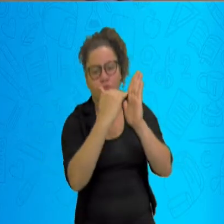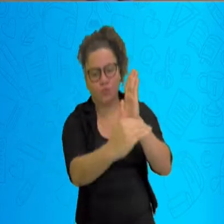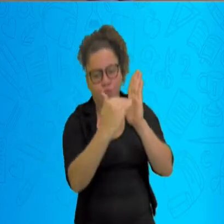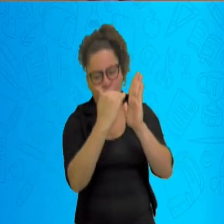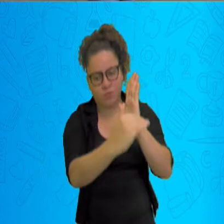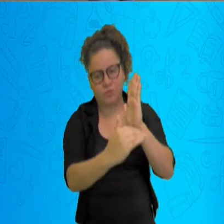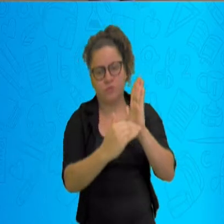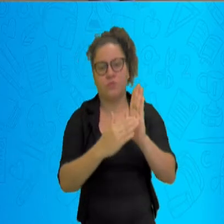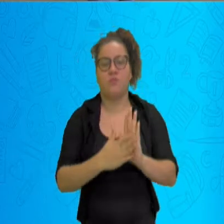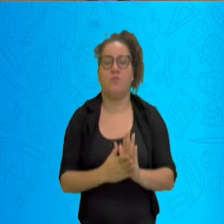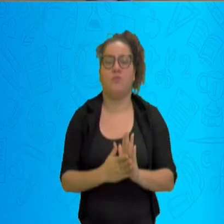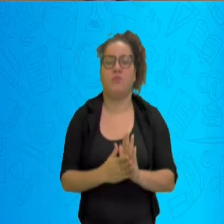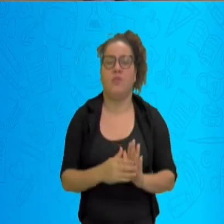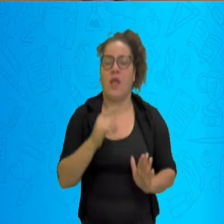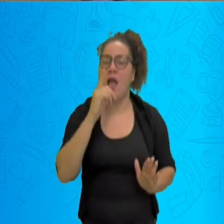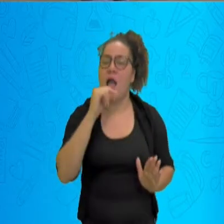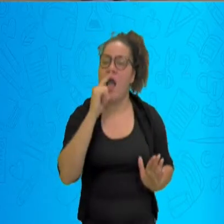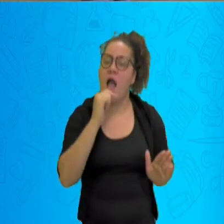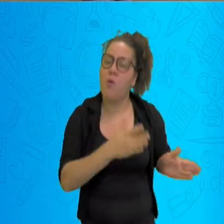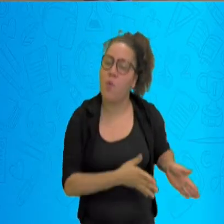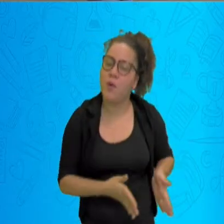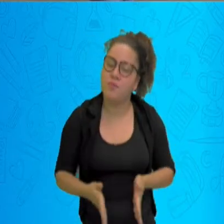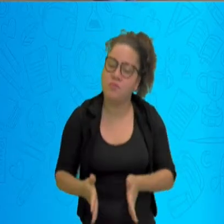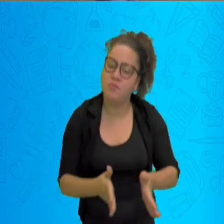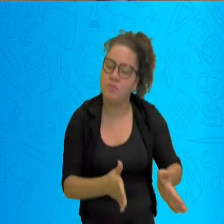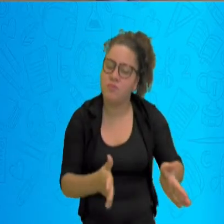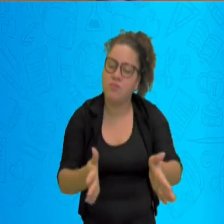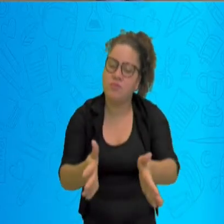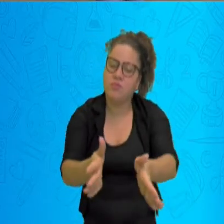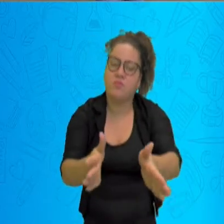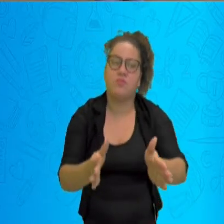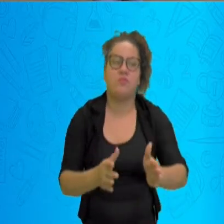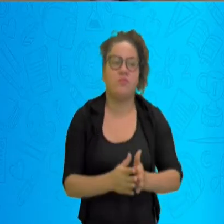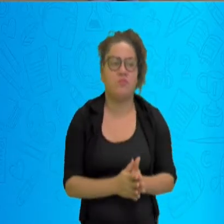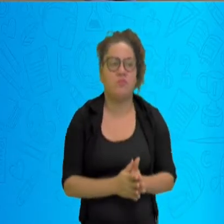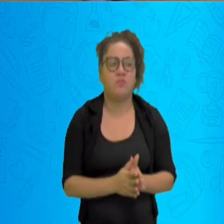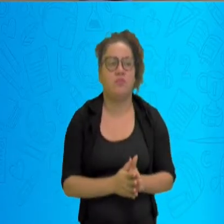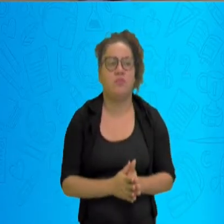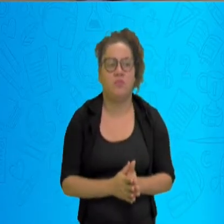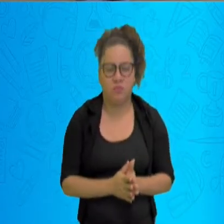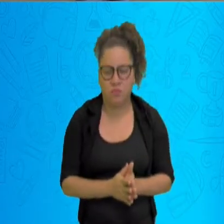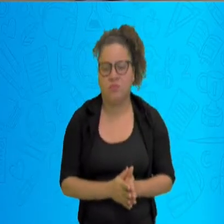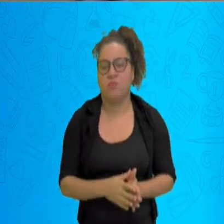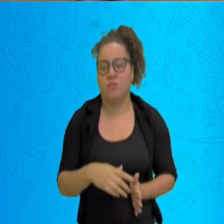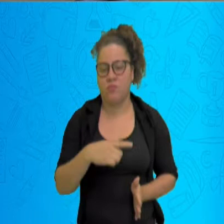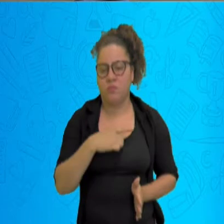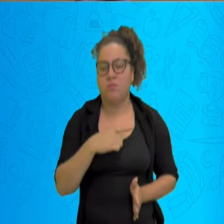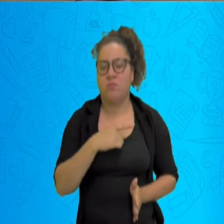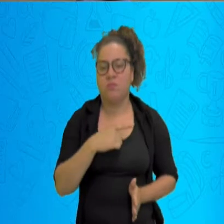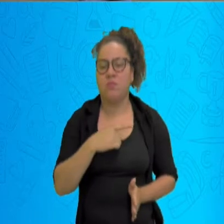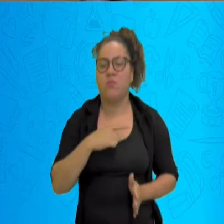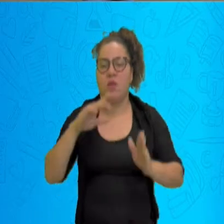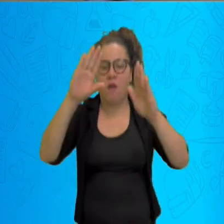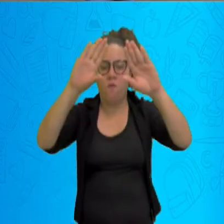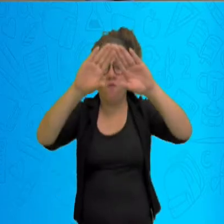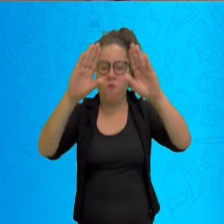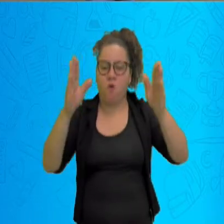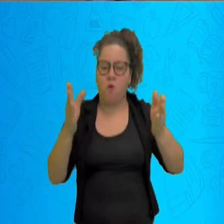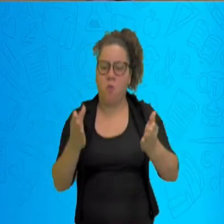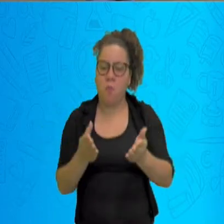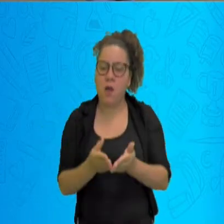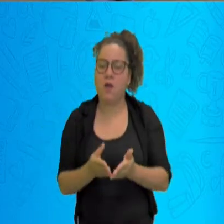a água, ela vai seguir o curso, ela vai atingir o formato dependendo